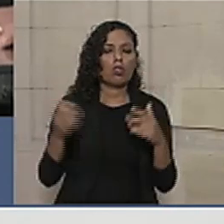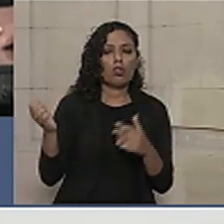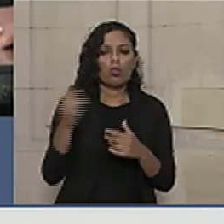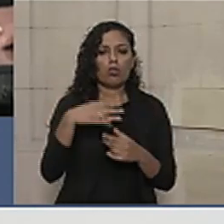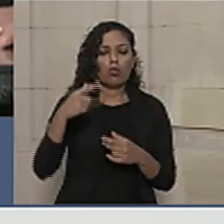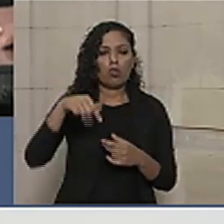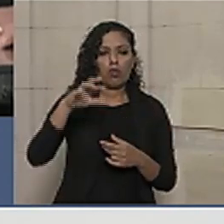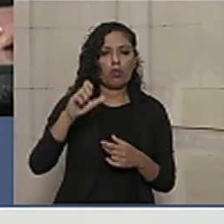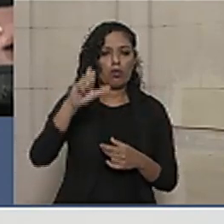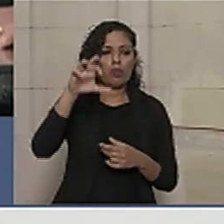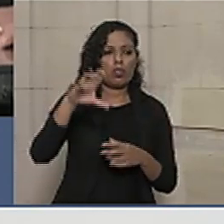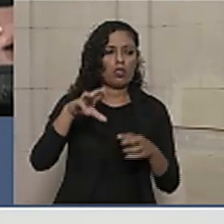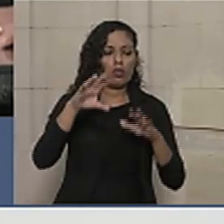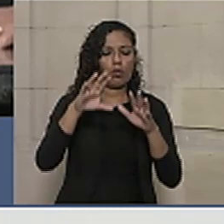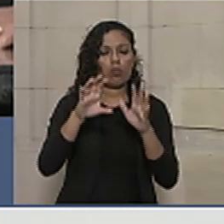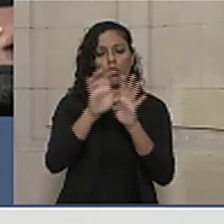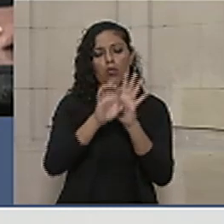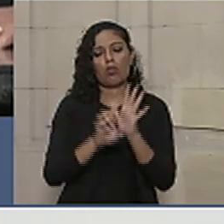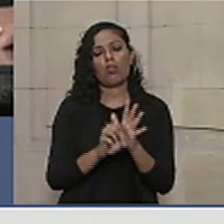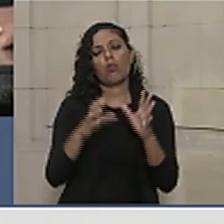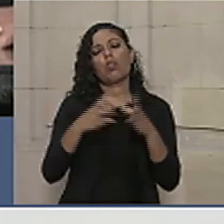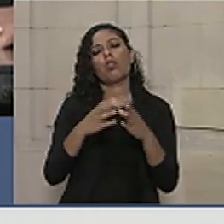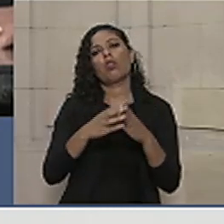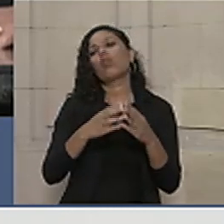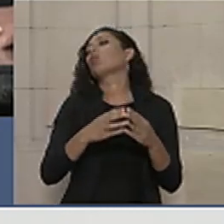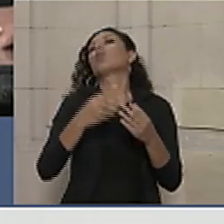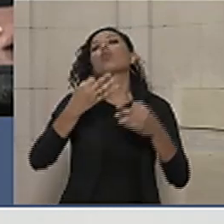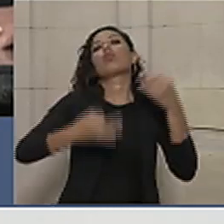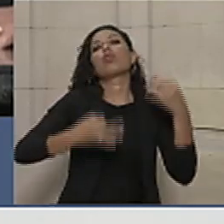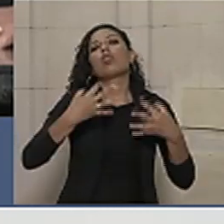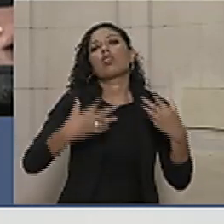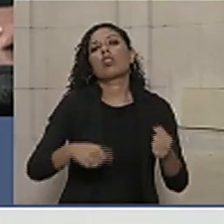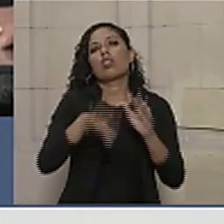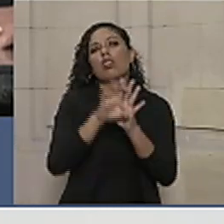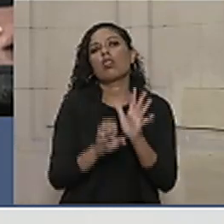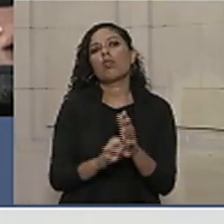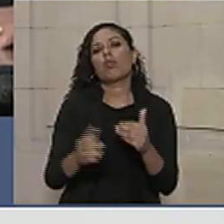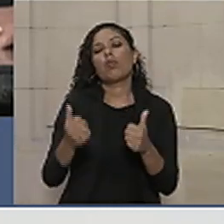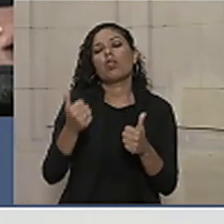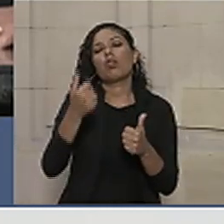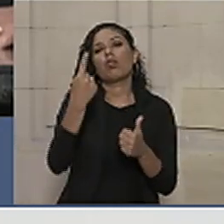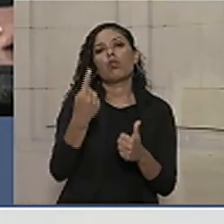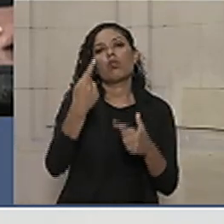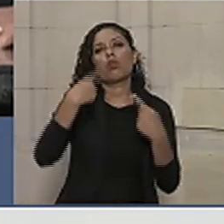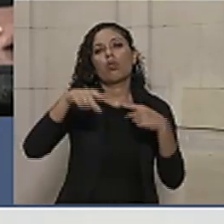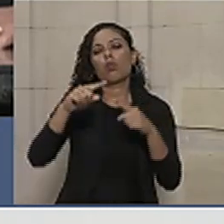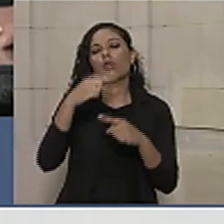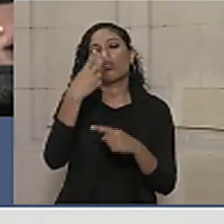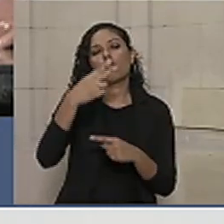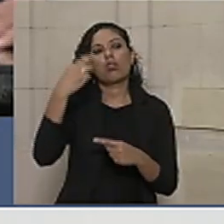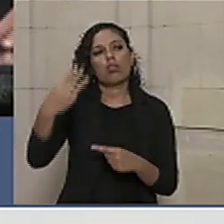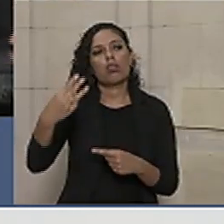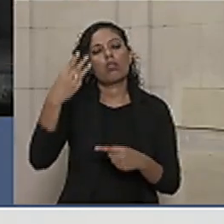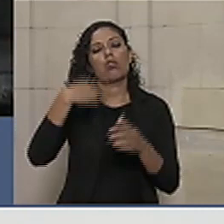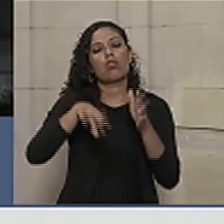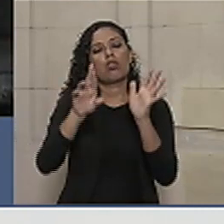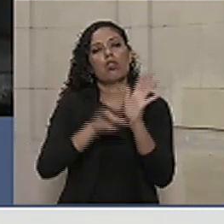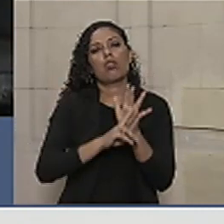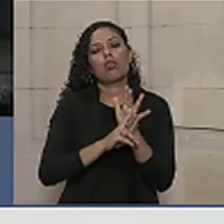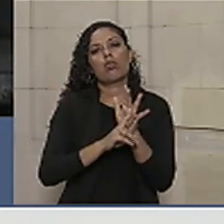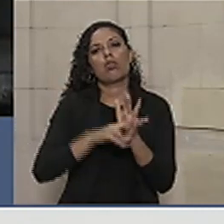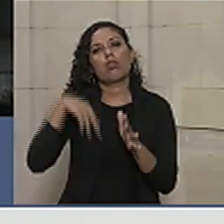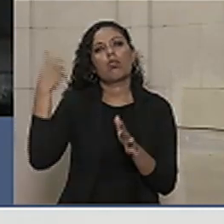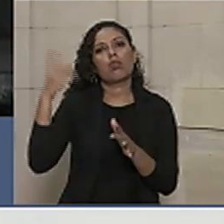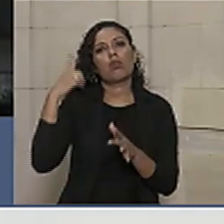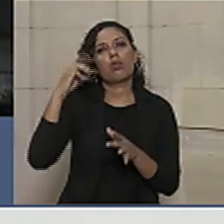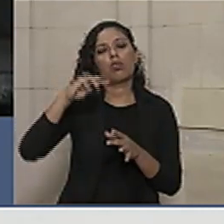emendas de plenário da Comissão de Constituição e Justiça, favorável com subemenda 1, contrária às emendas 2 e 3. Relatores,